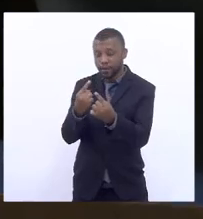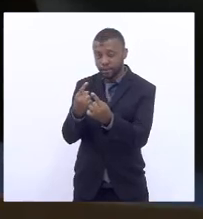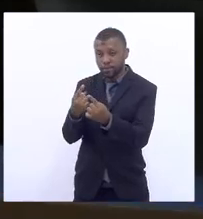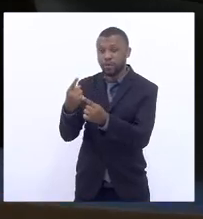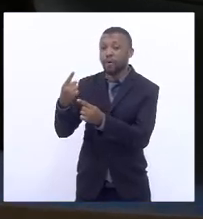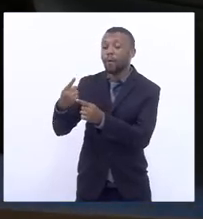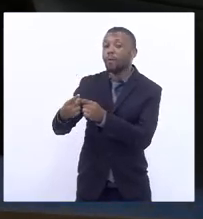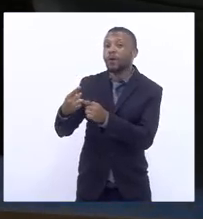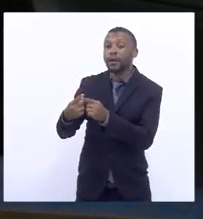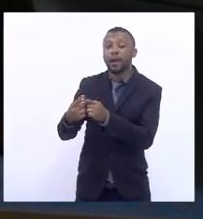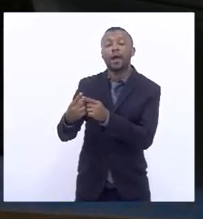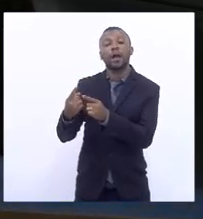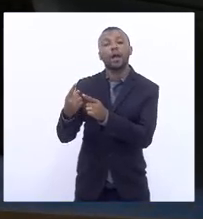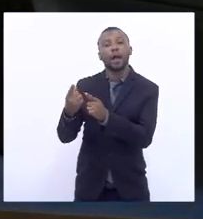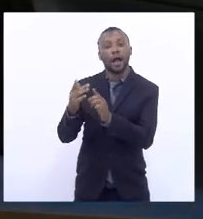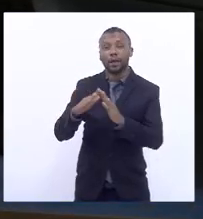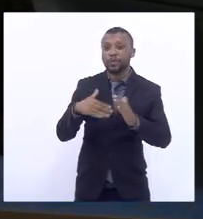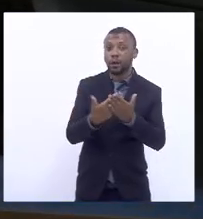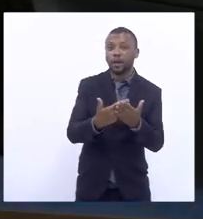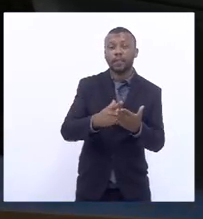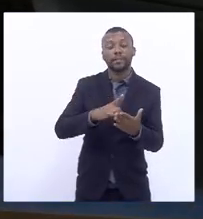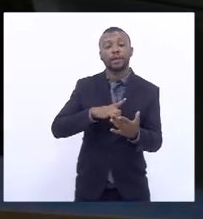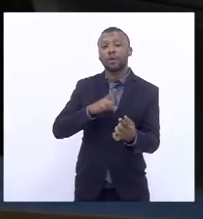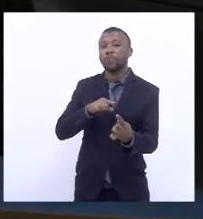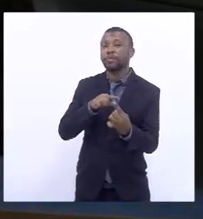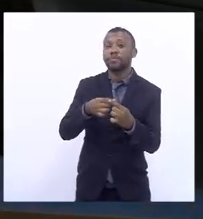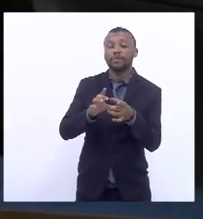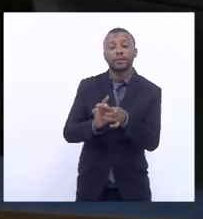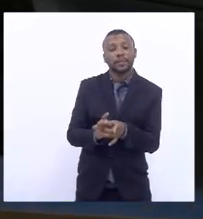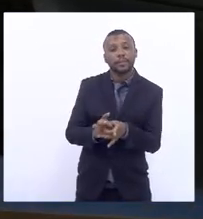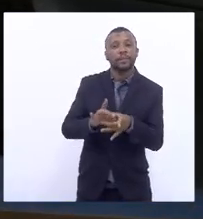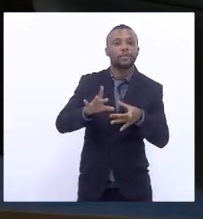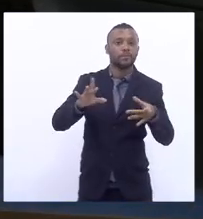democrático, democratizar o saber,